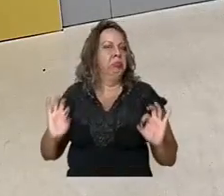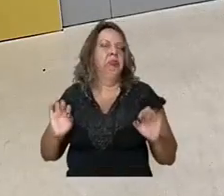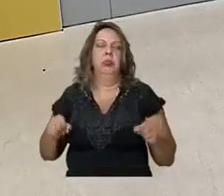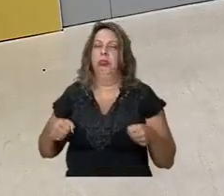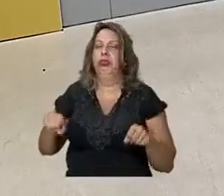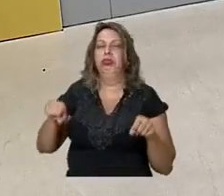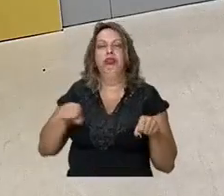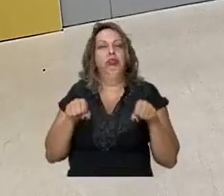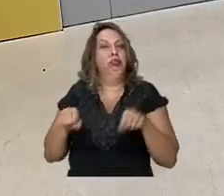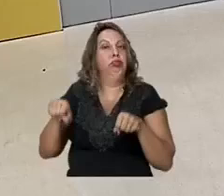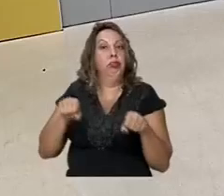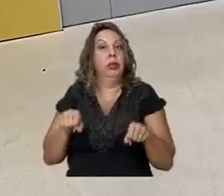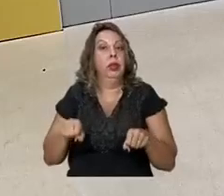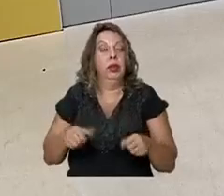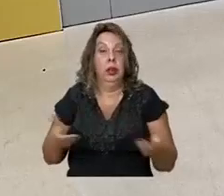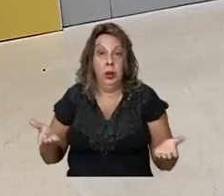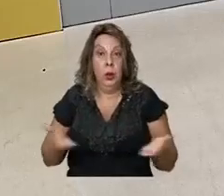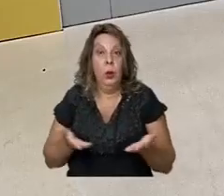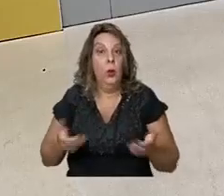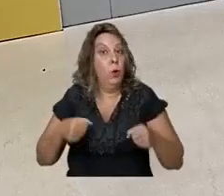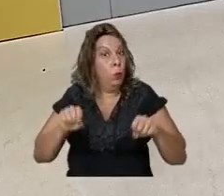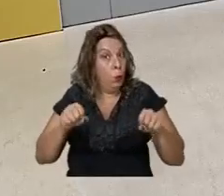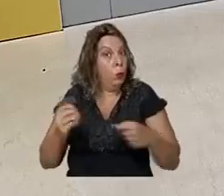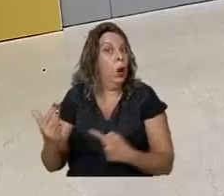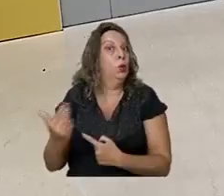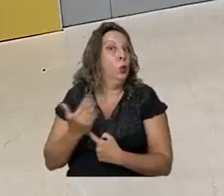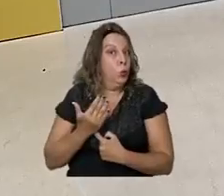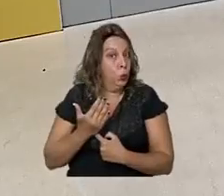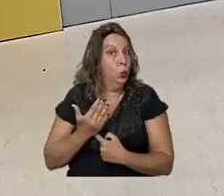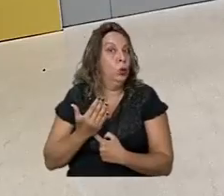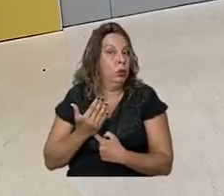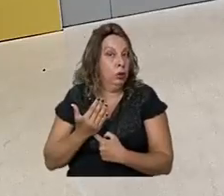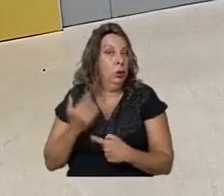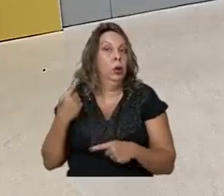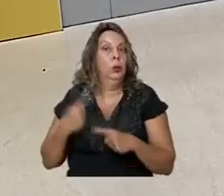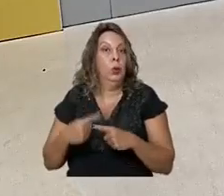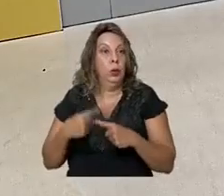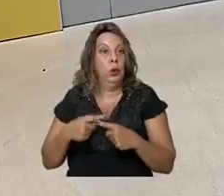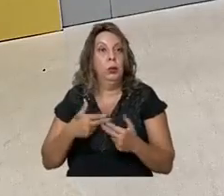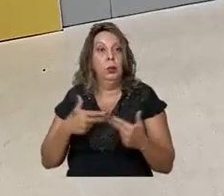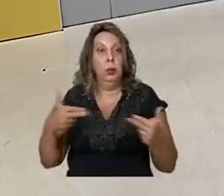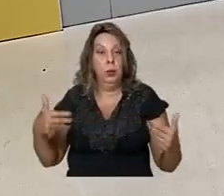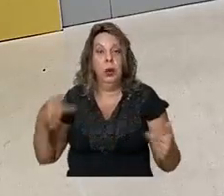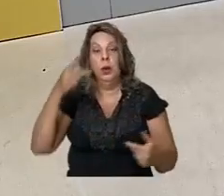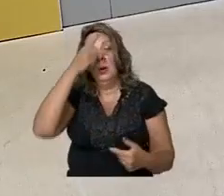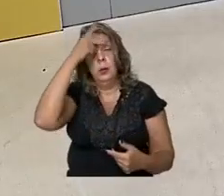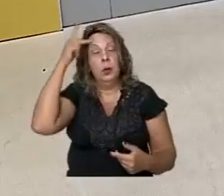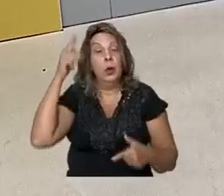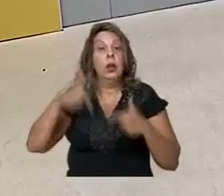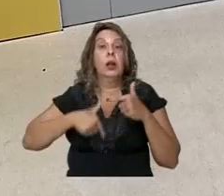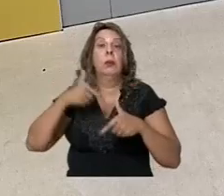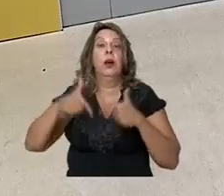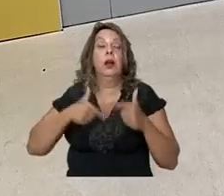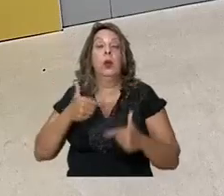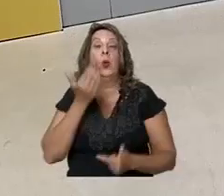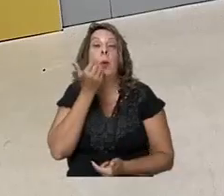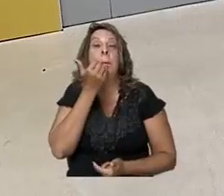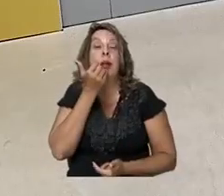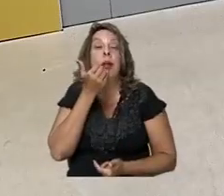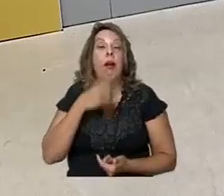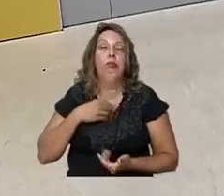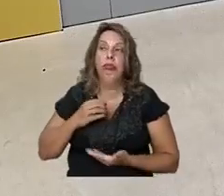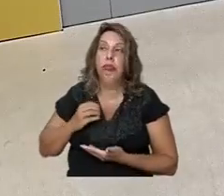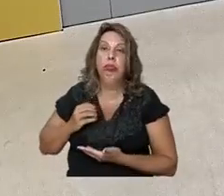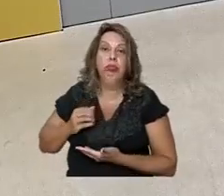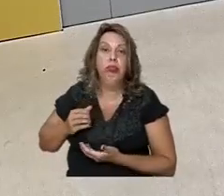verdade, lembrando que a moto hoje, né, ajuda muito a renda, porque, né, muitas pessoas estão trabalhando com entregadores aí. Verdade, os entregadores estão aí, trabalhando bastante. Né? Abraço